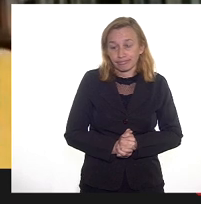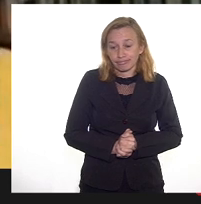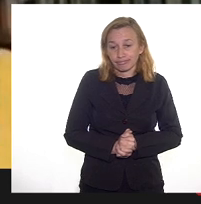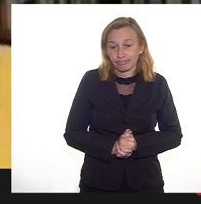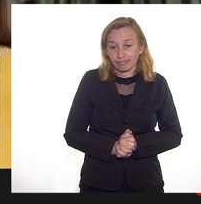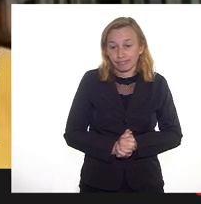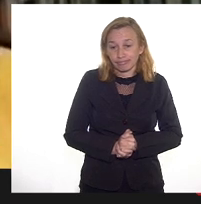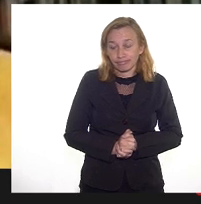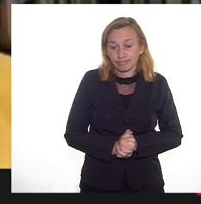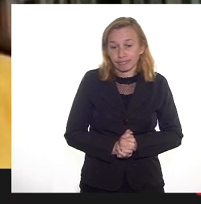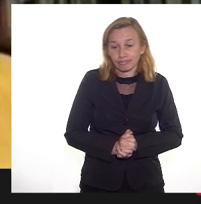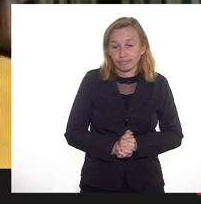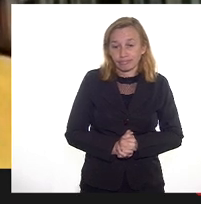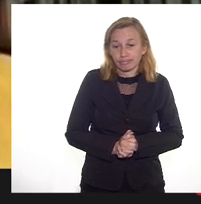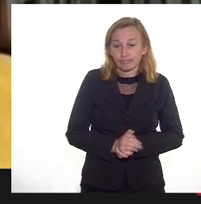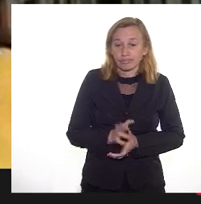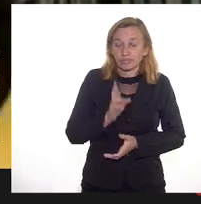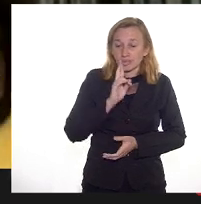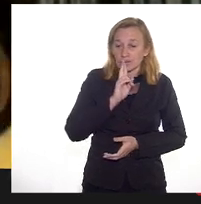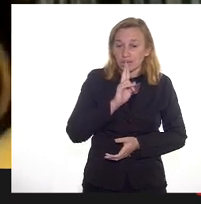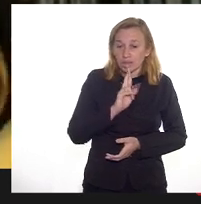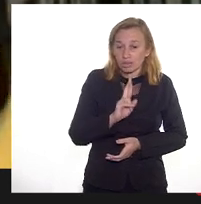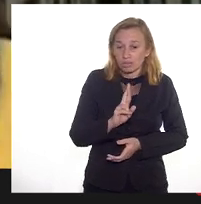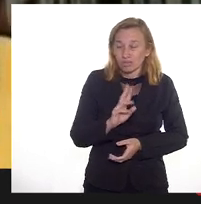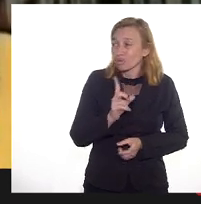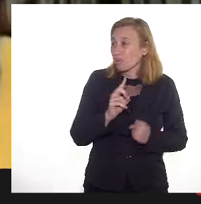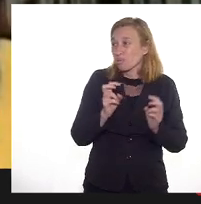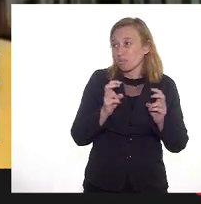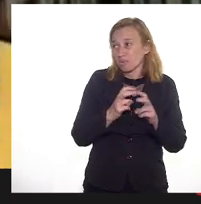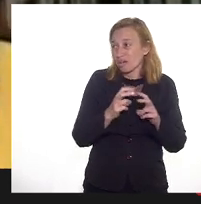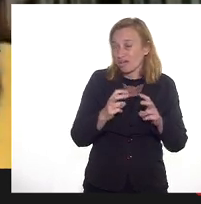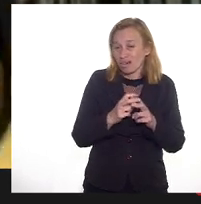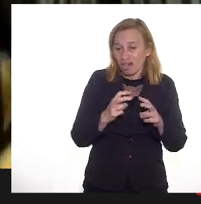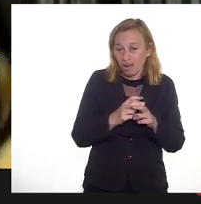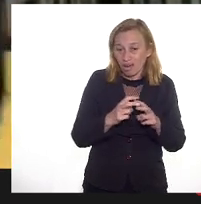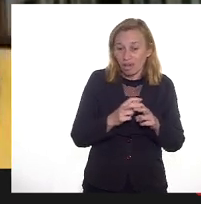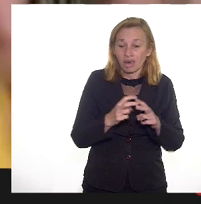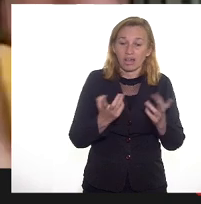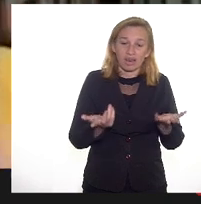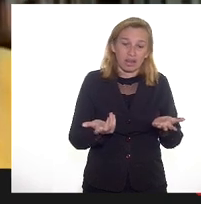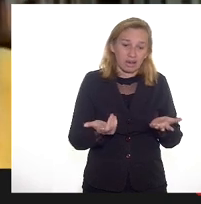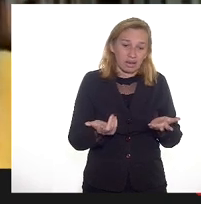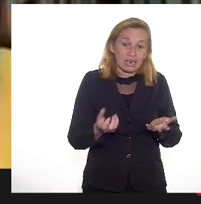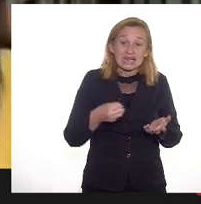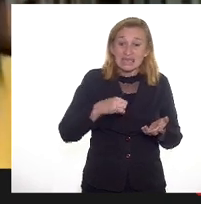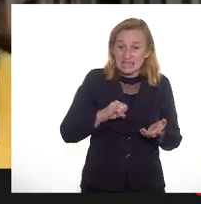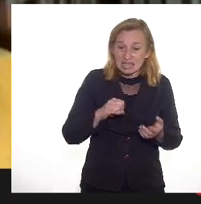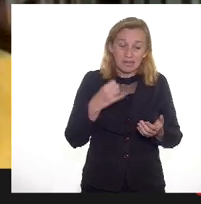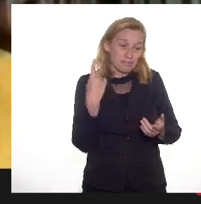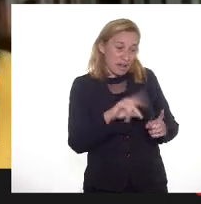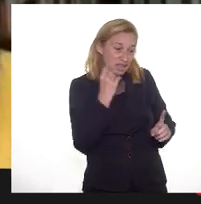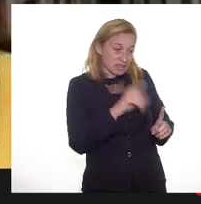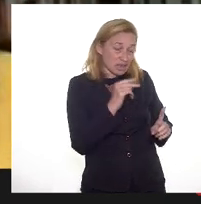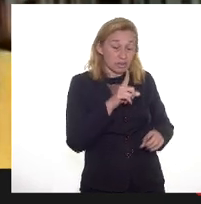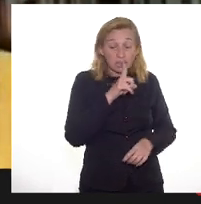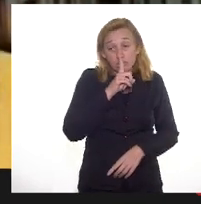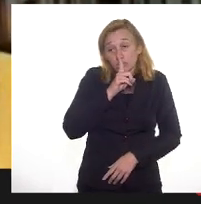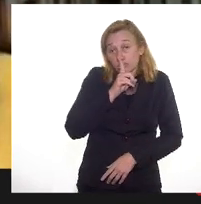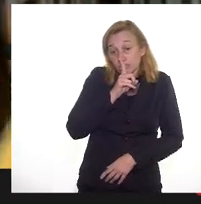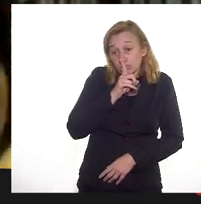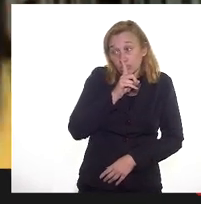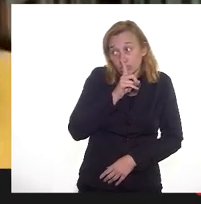responder passivamente, isto é, não comprar briga. Então, se é agredido, você não responde, você